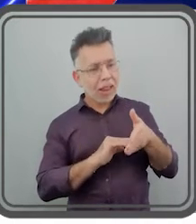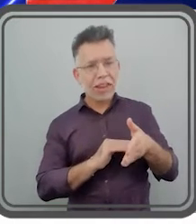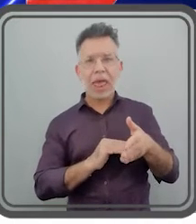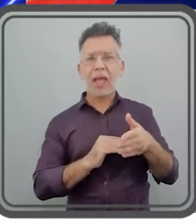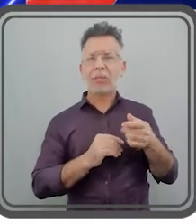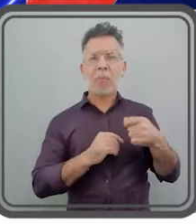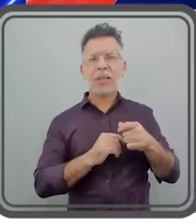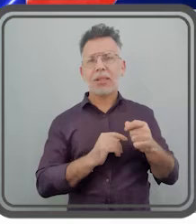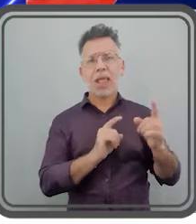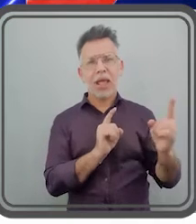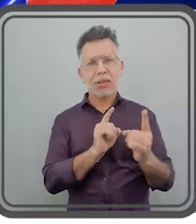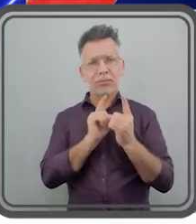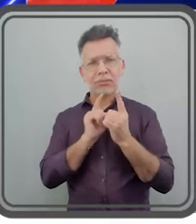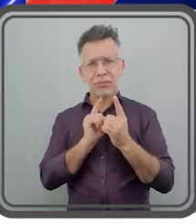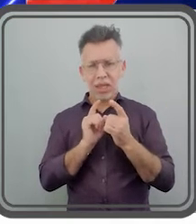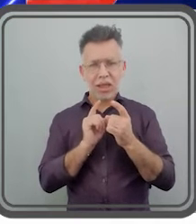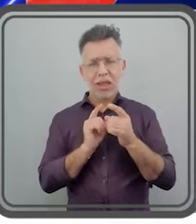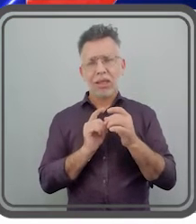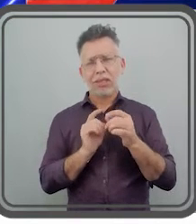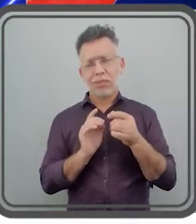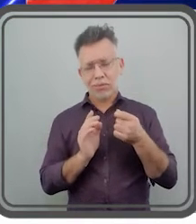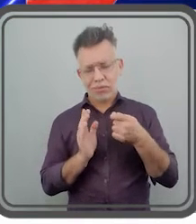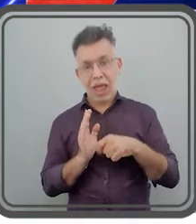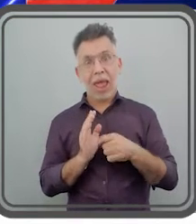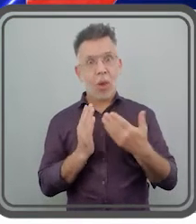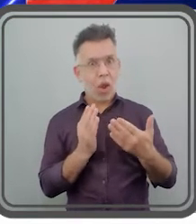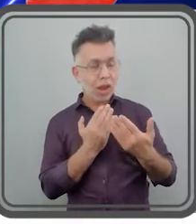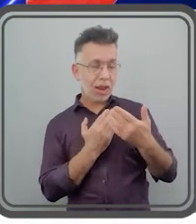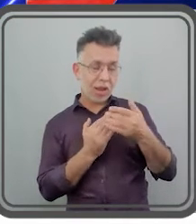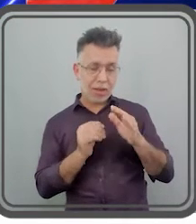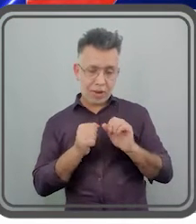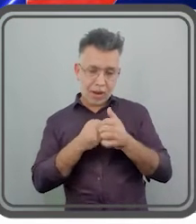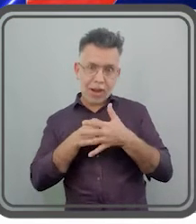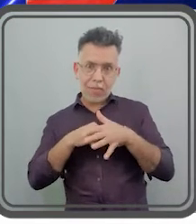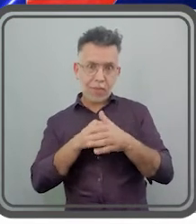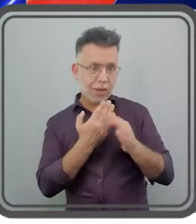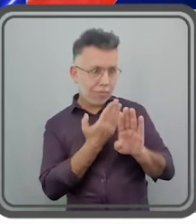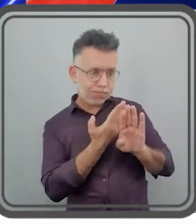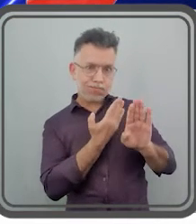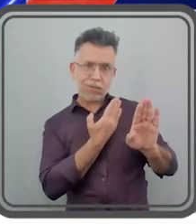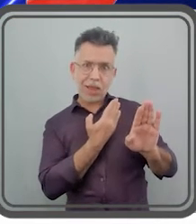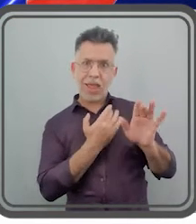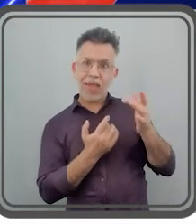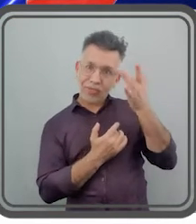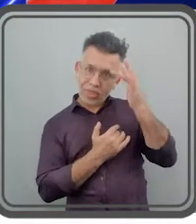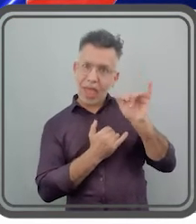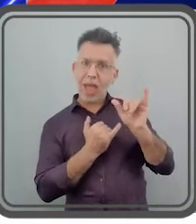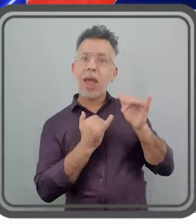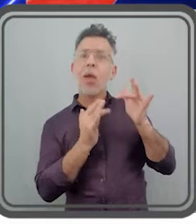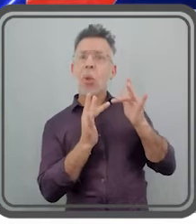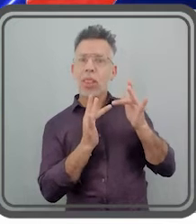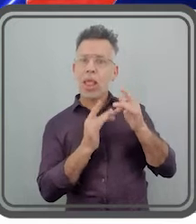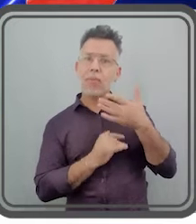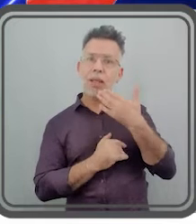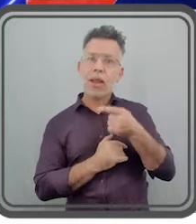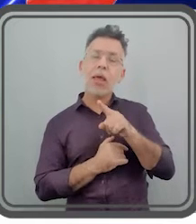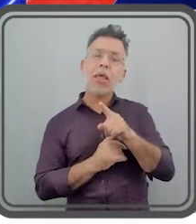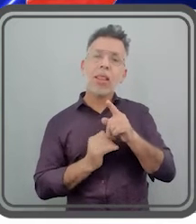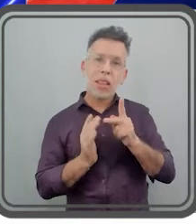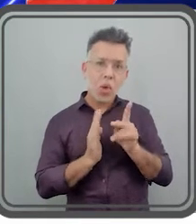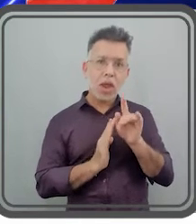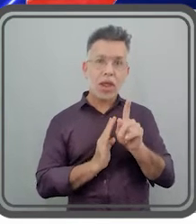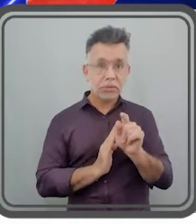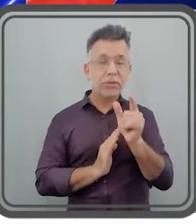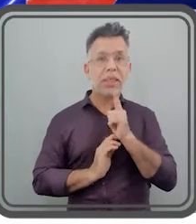sem precisar de fazer Chiquinho assim ainda mais agora que período de pedir com anemia muito menos contatos melhor então o